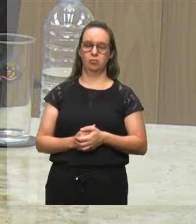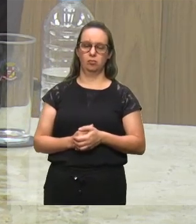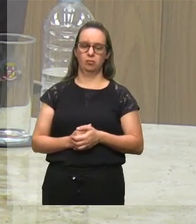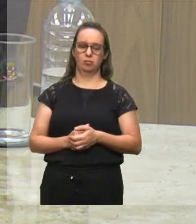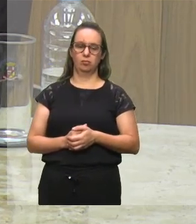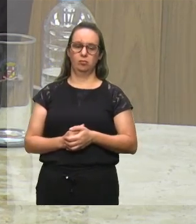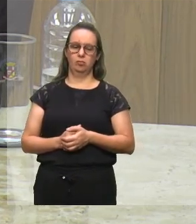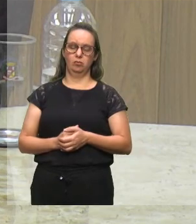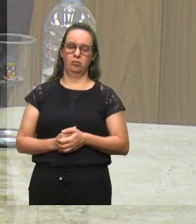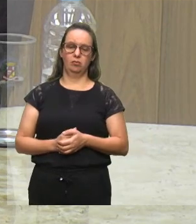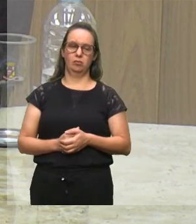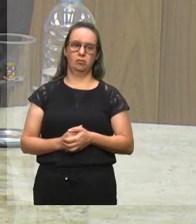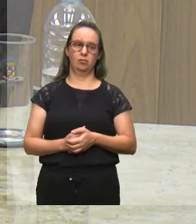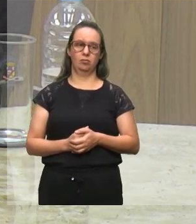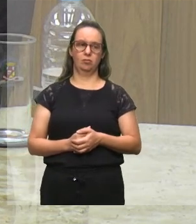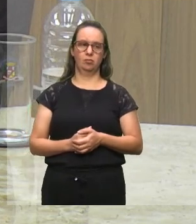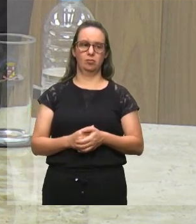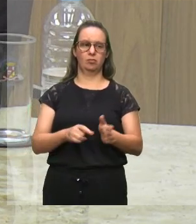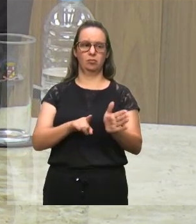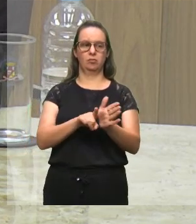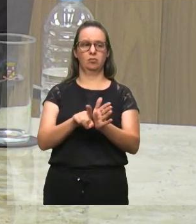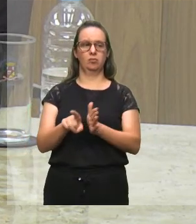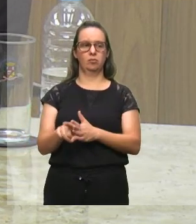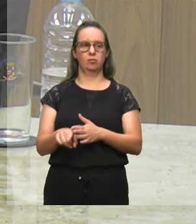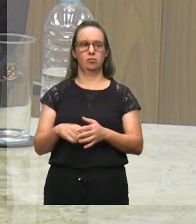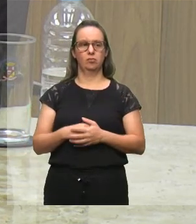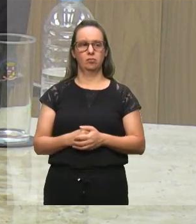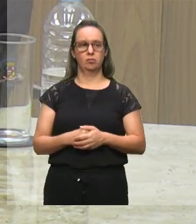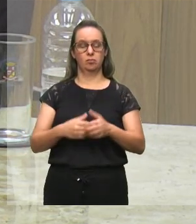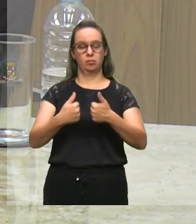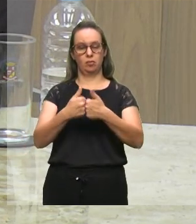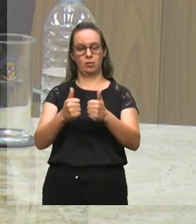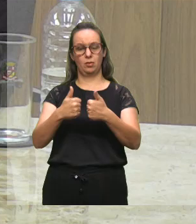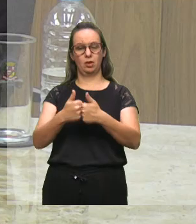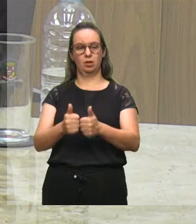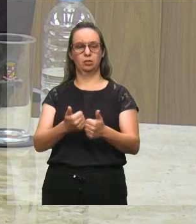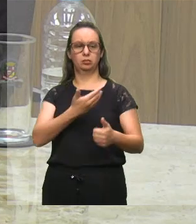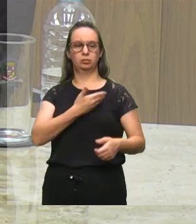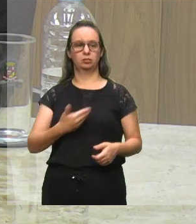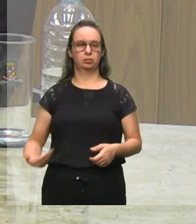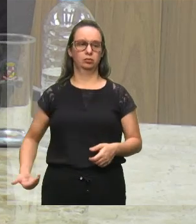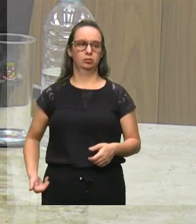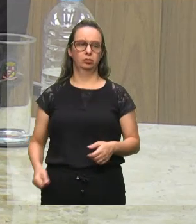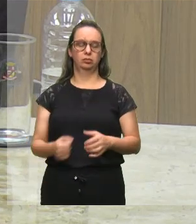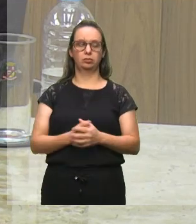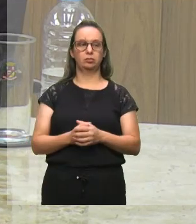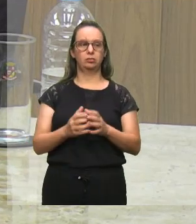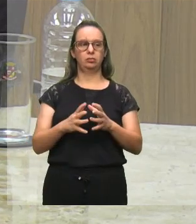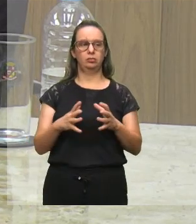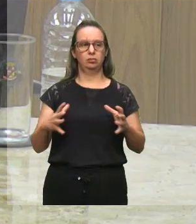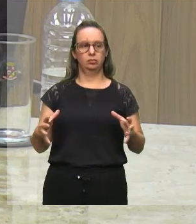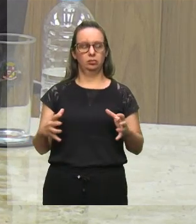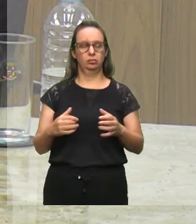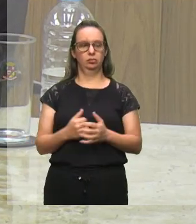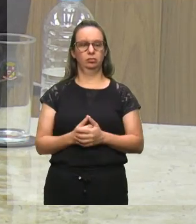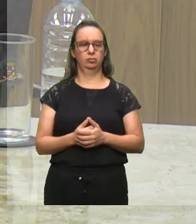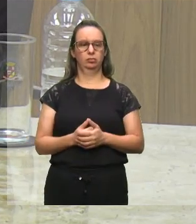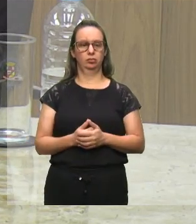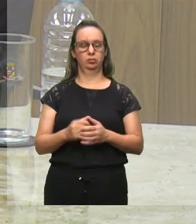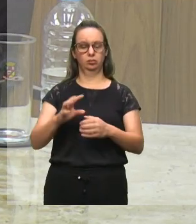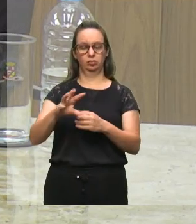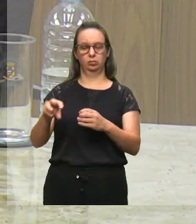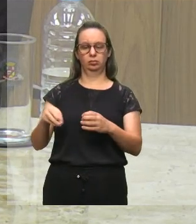uma pergunta sobre o transporte público, se vai aumentar, vai colocar no